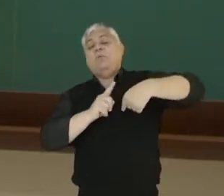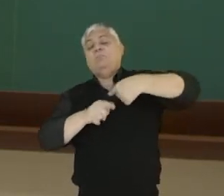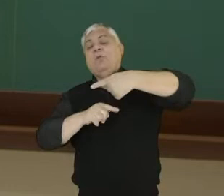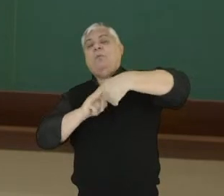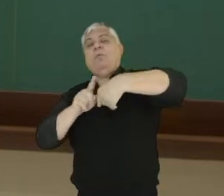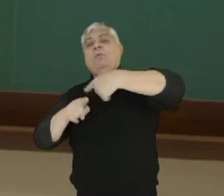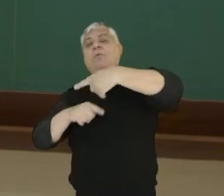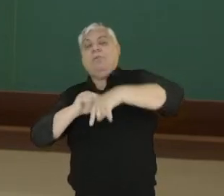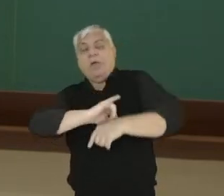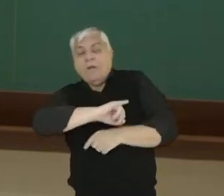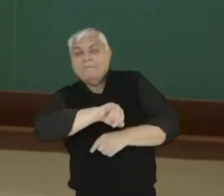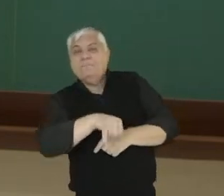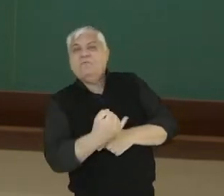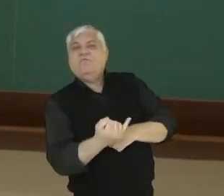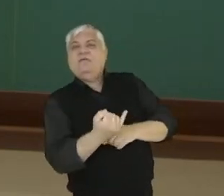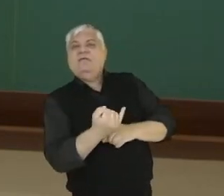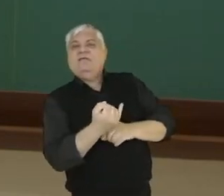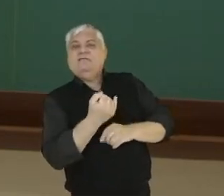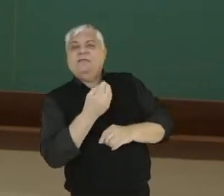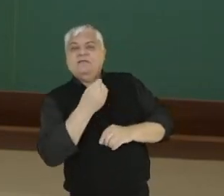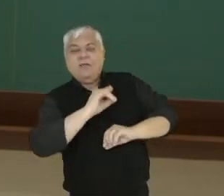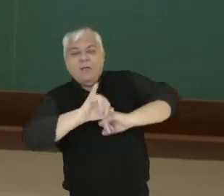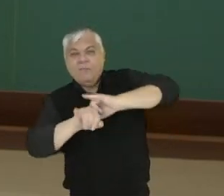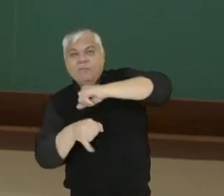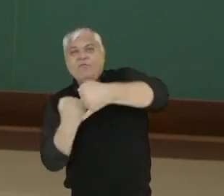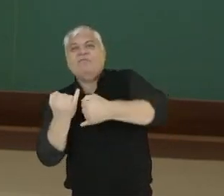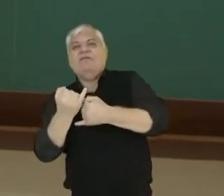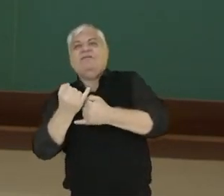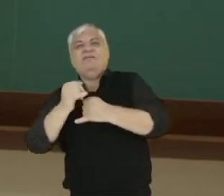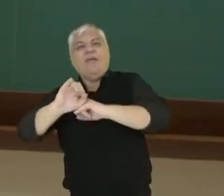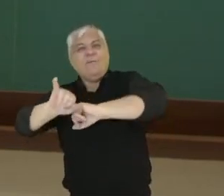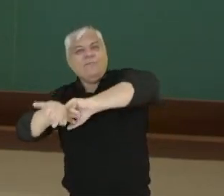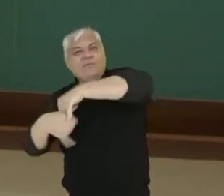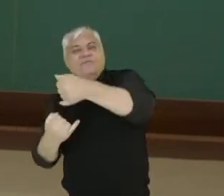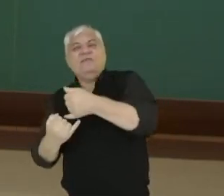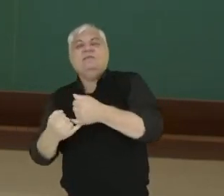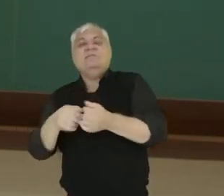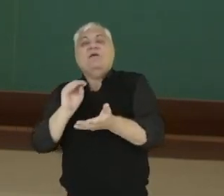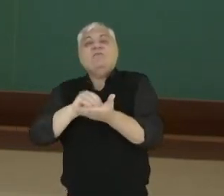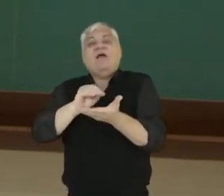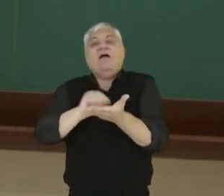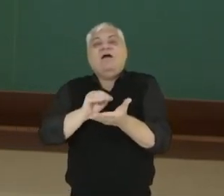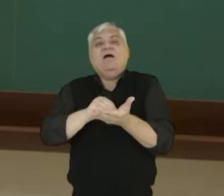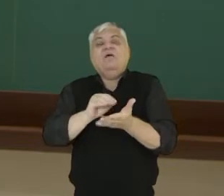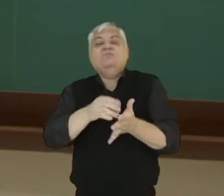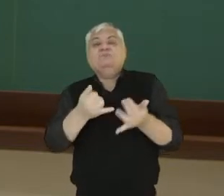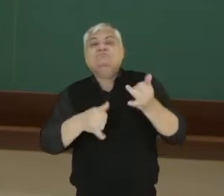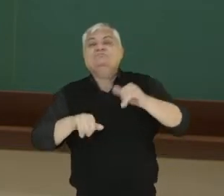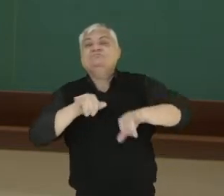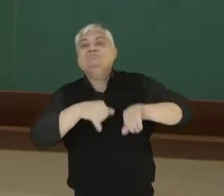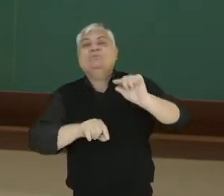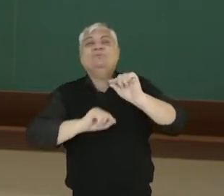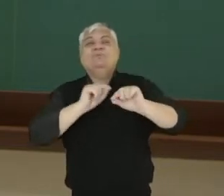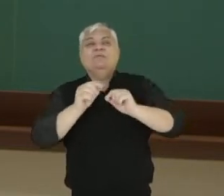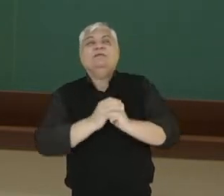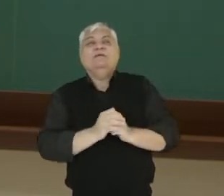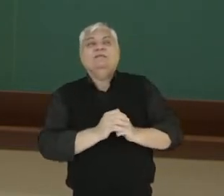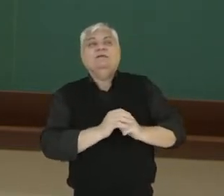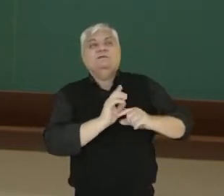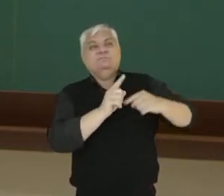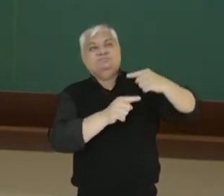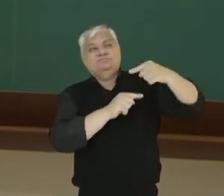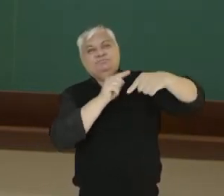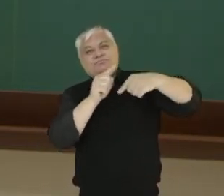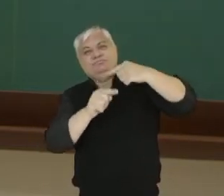vão utilizar essa plantinha, certo? E essa energia, ela sempre está faltando alguma coisa, certo? Então, durante os processos de transformação, tu vai percebendo que